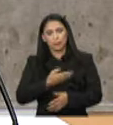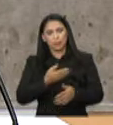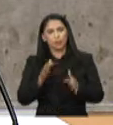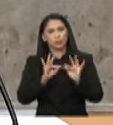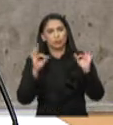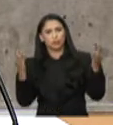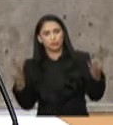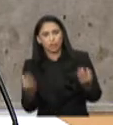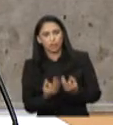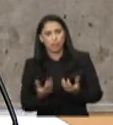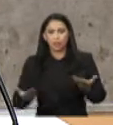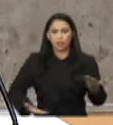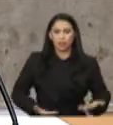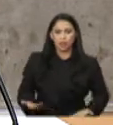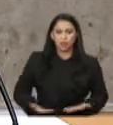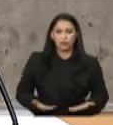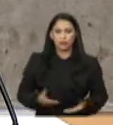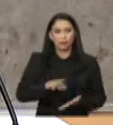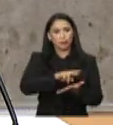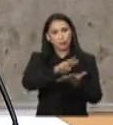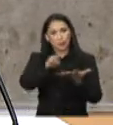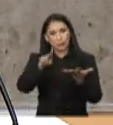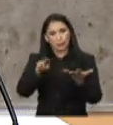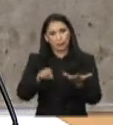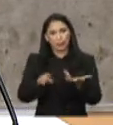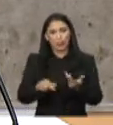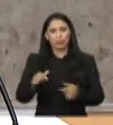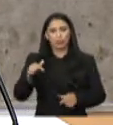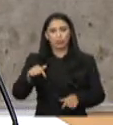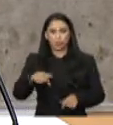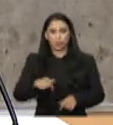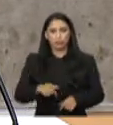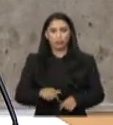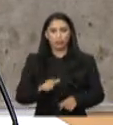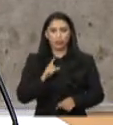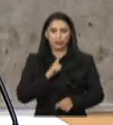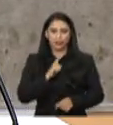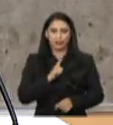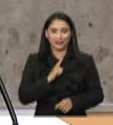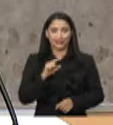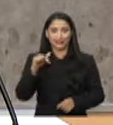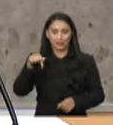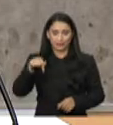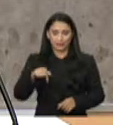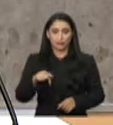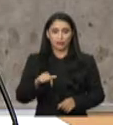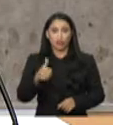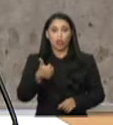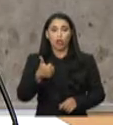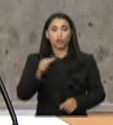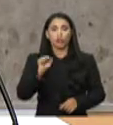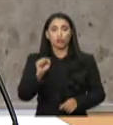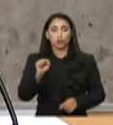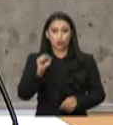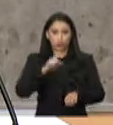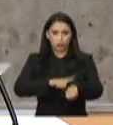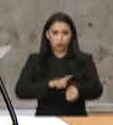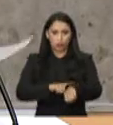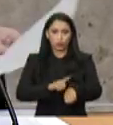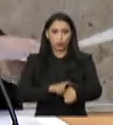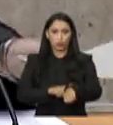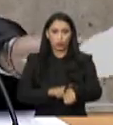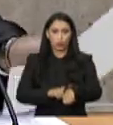servidores e ministros e ministras da sua casa só apenas de lembrar que as 18 horas nós temos essa